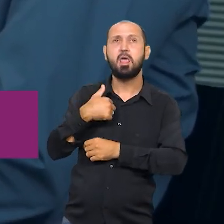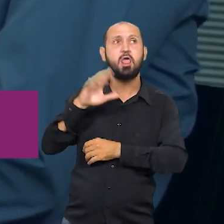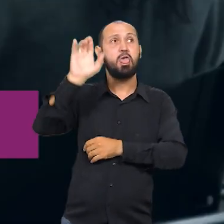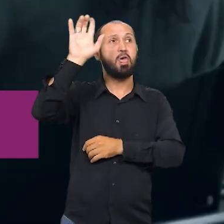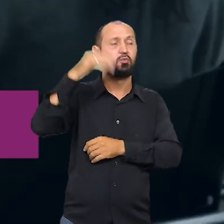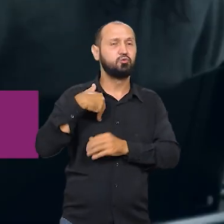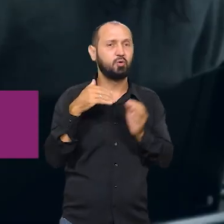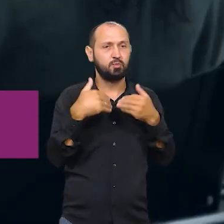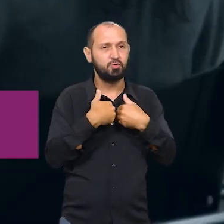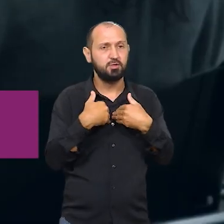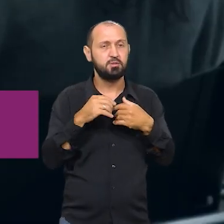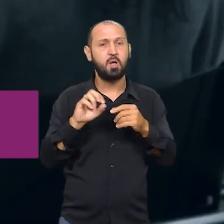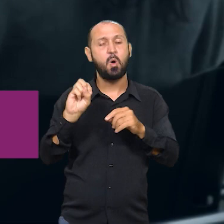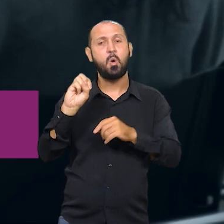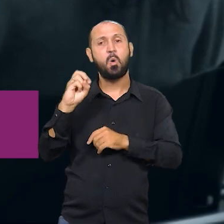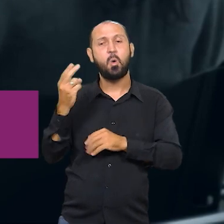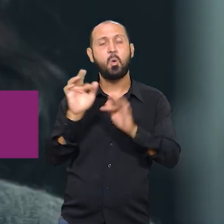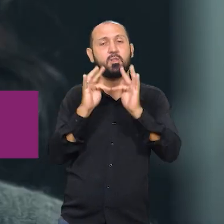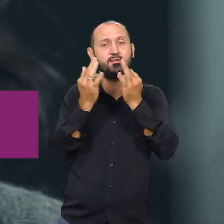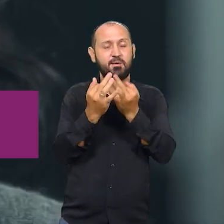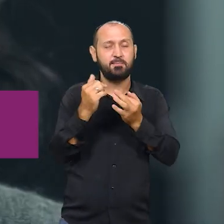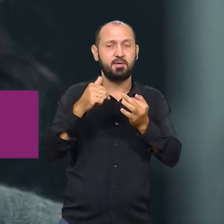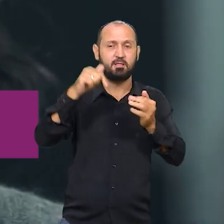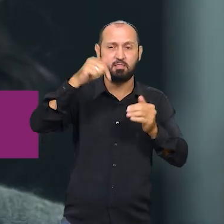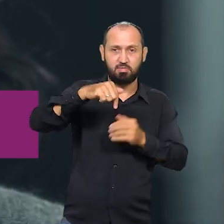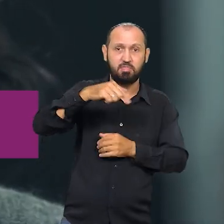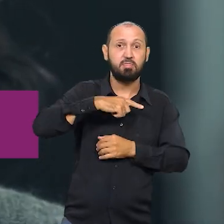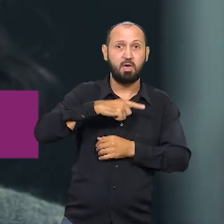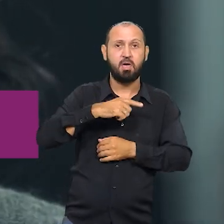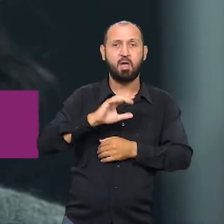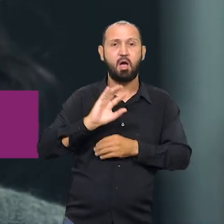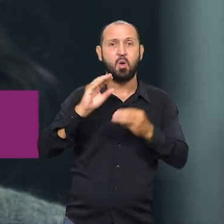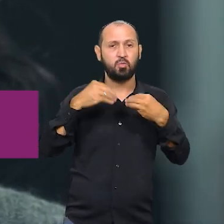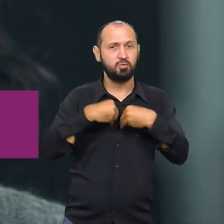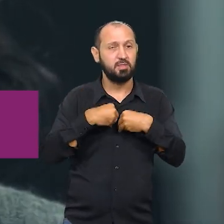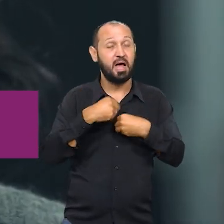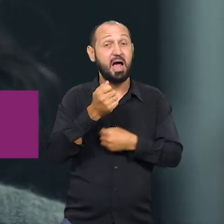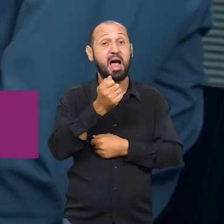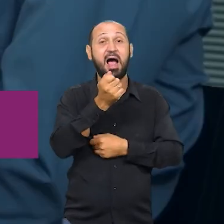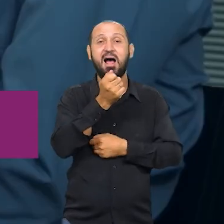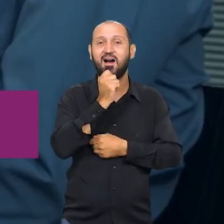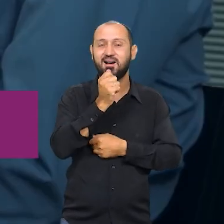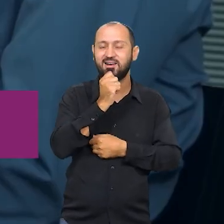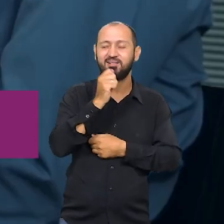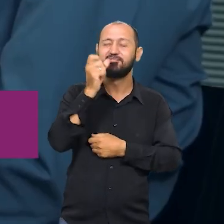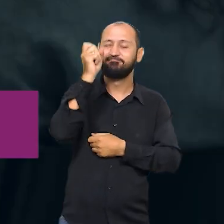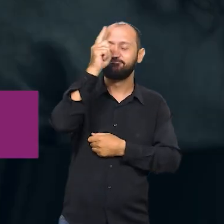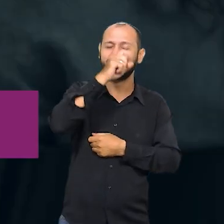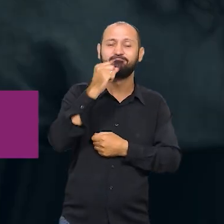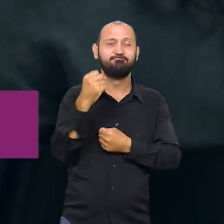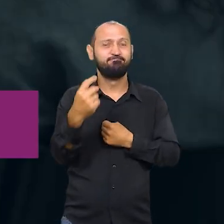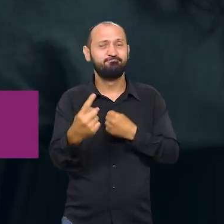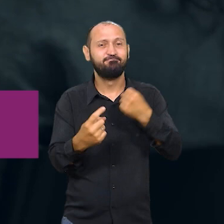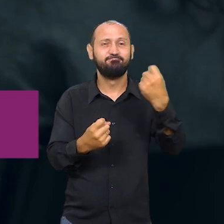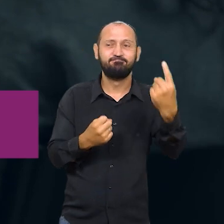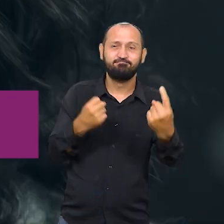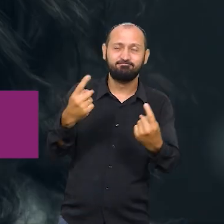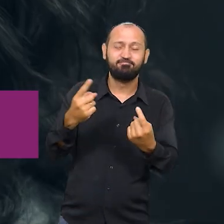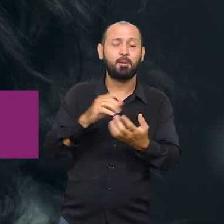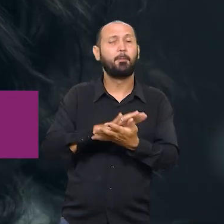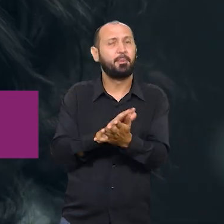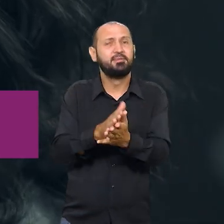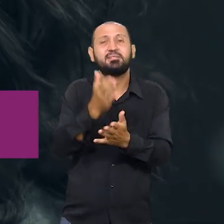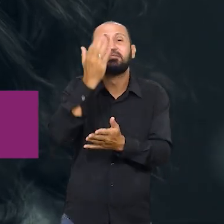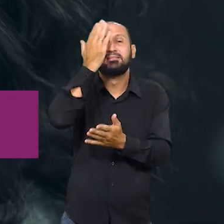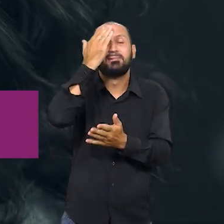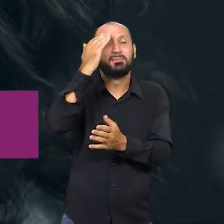tem alguma pessoa dentro da sua casa com autismo. Isso ainda tem um pouquinho de preconceito. A gente sabe que ainda